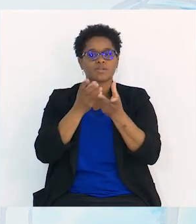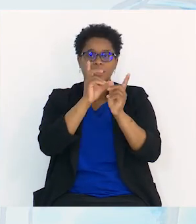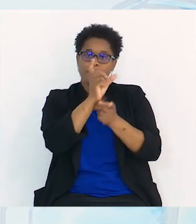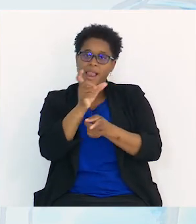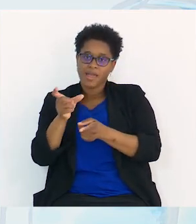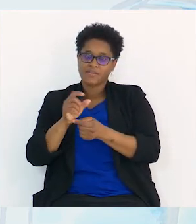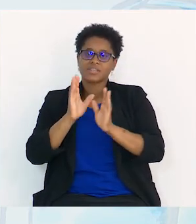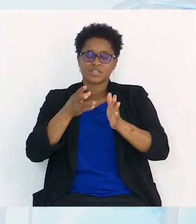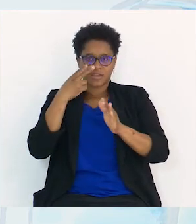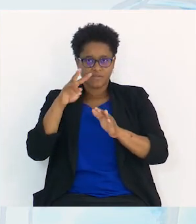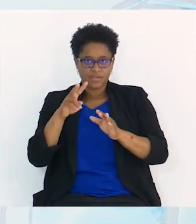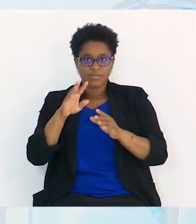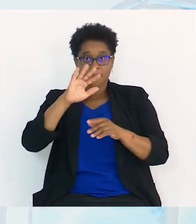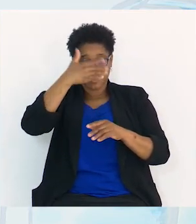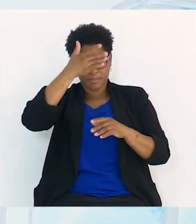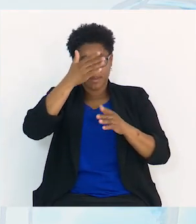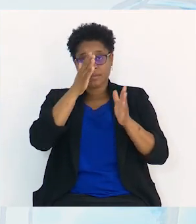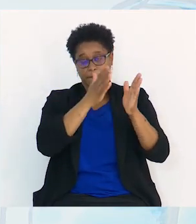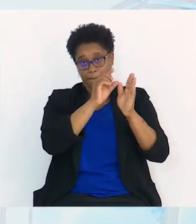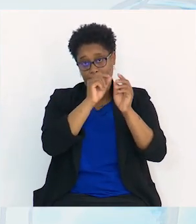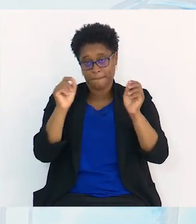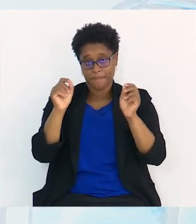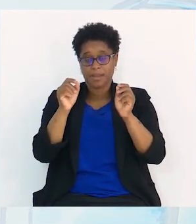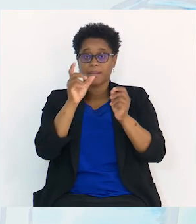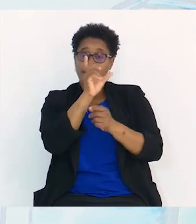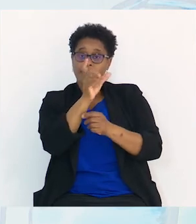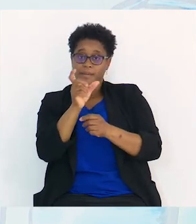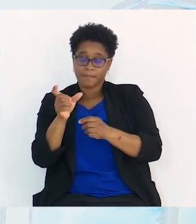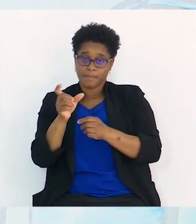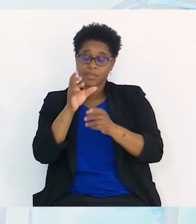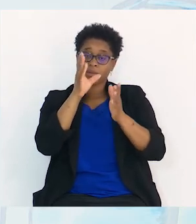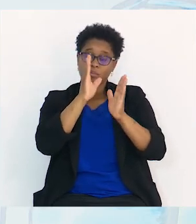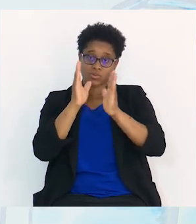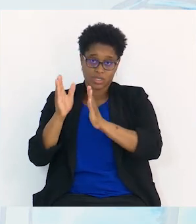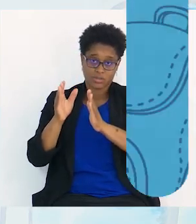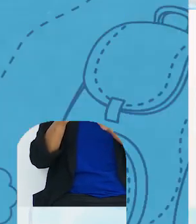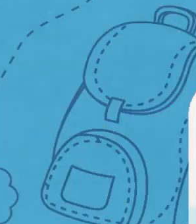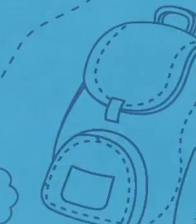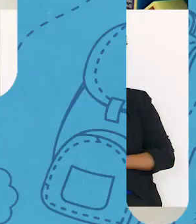primeira linha do processo de derivação. Ok? Aqui é a derivação.